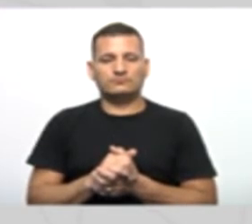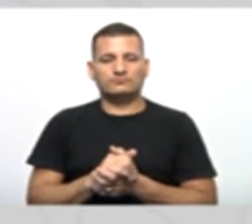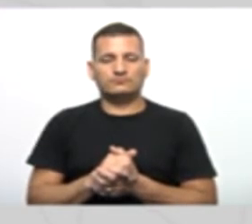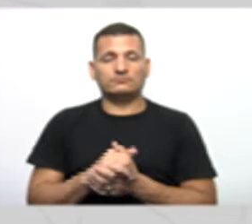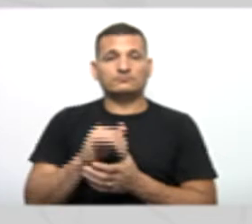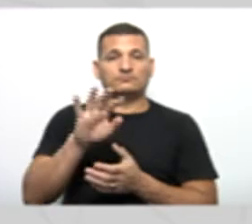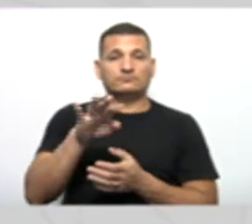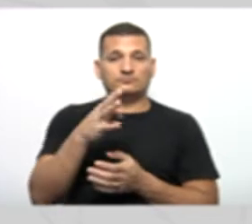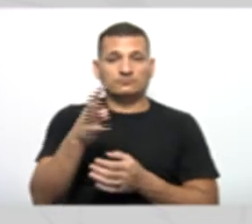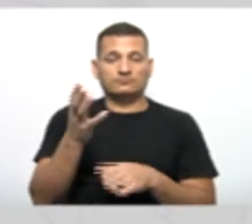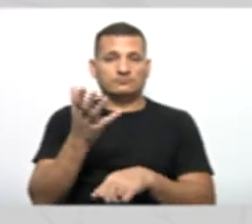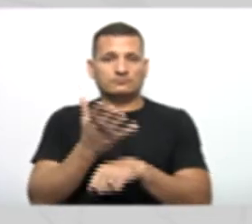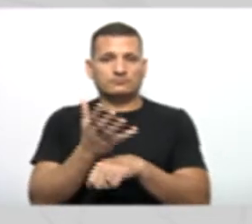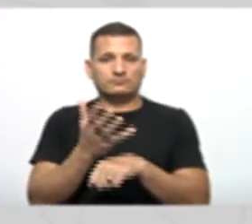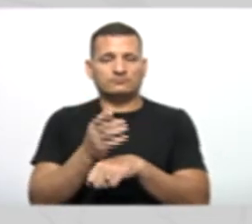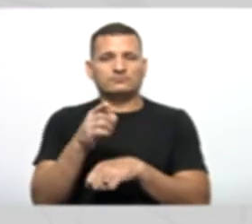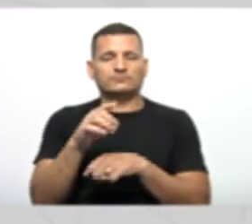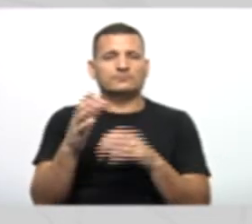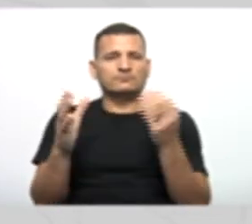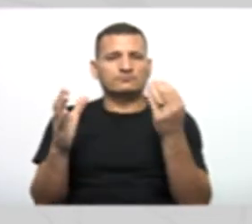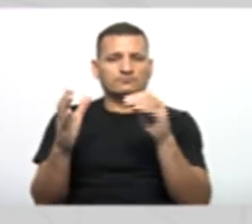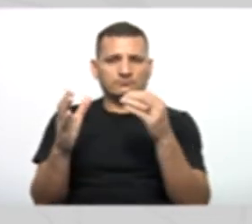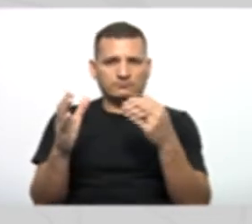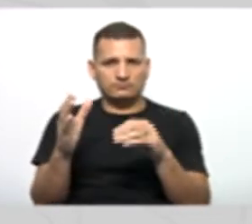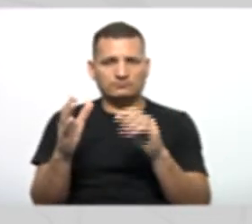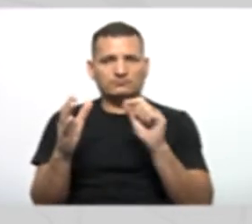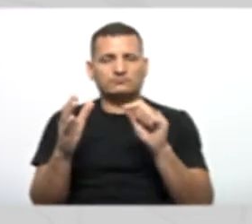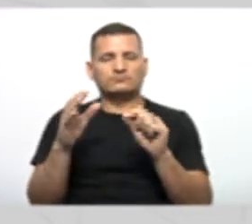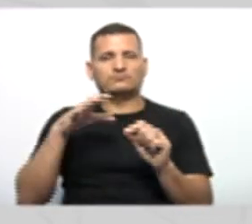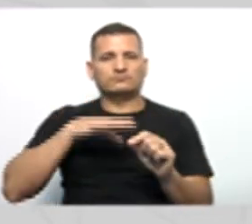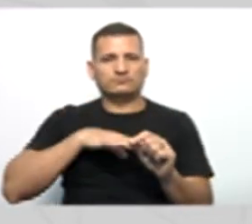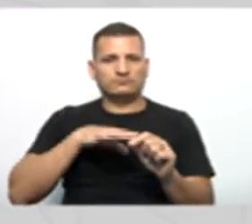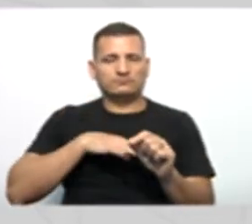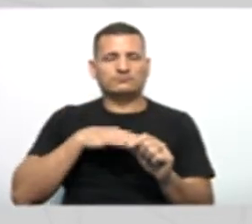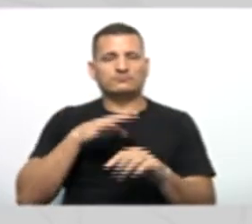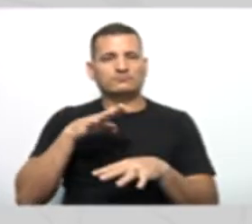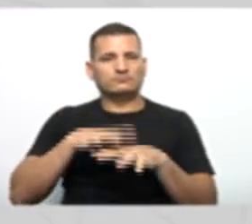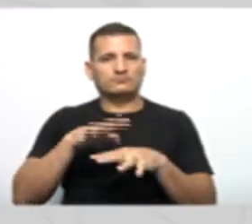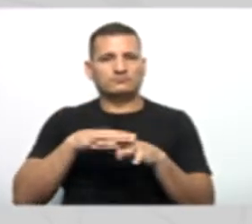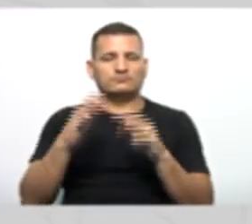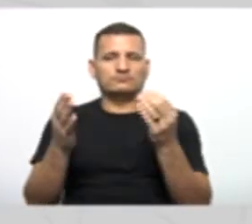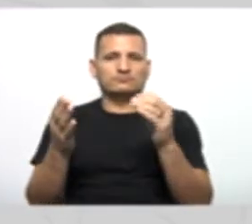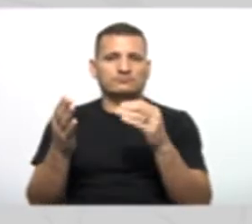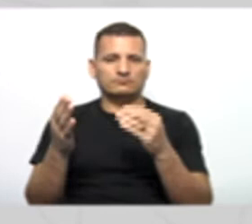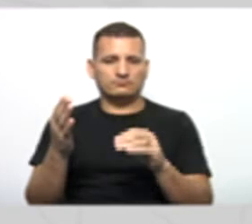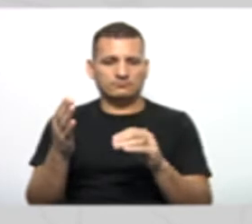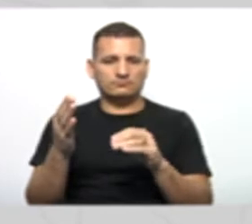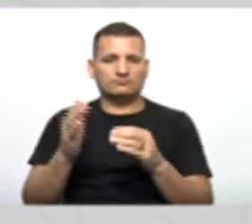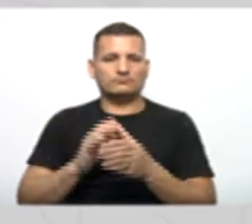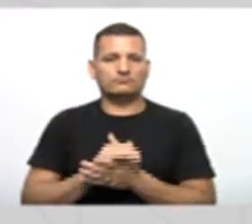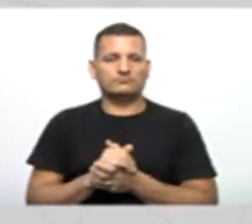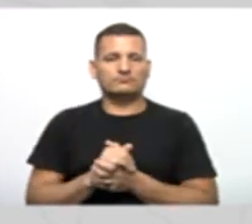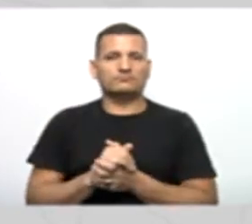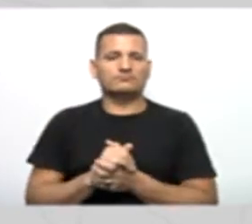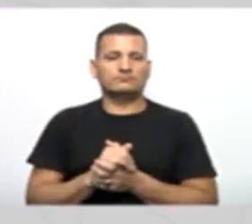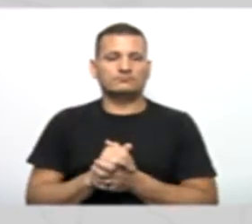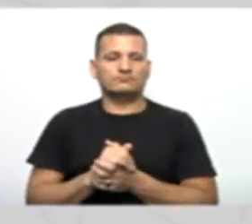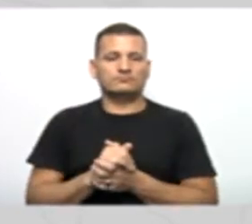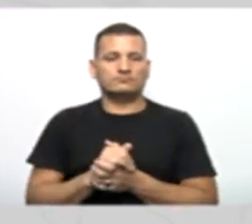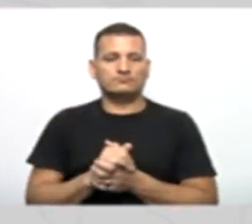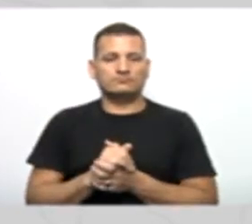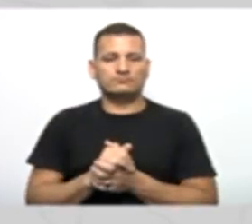você vai inserir duas disciplinas. Você vai inserir português e matemática. Insira as disciplinas, ou seja, você vai inserir na tabela